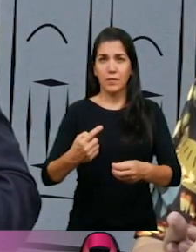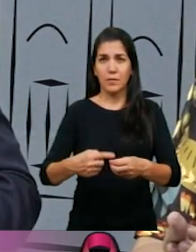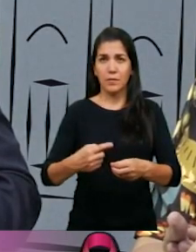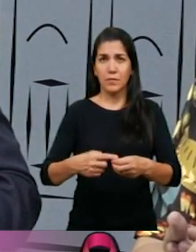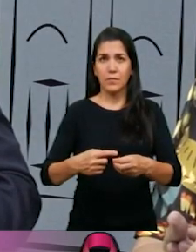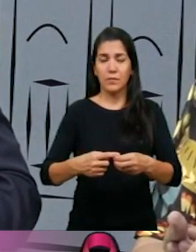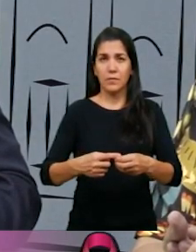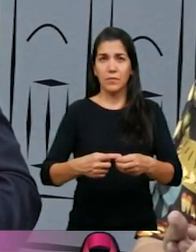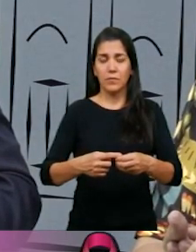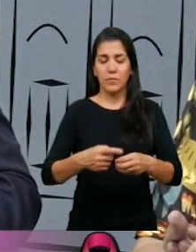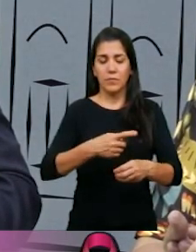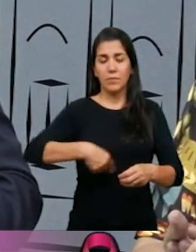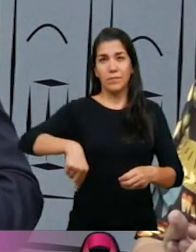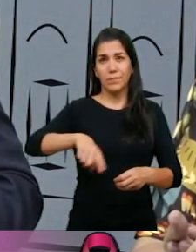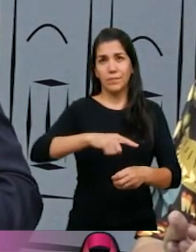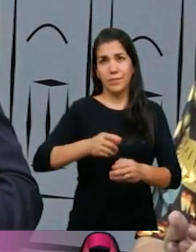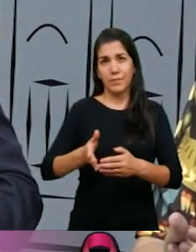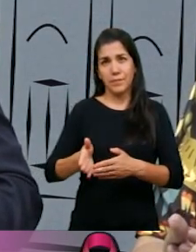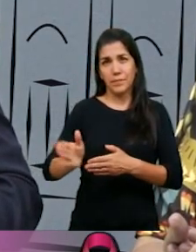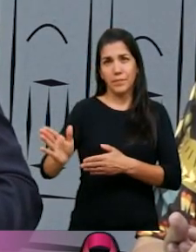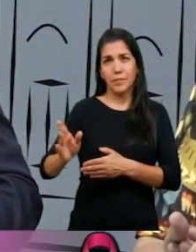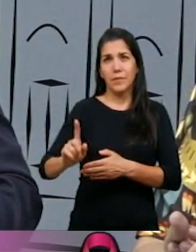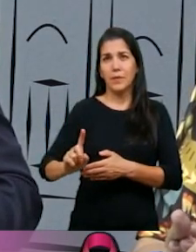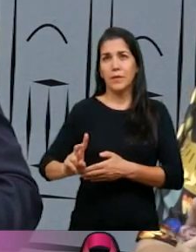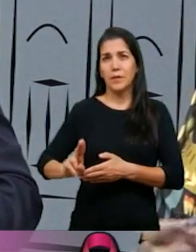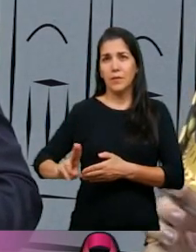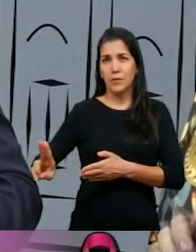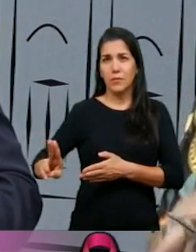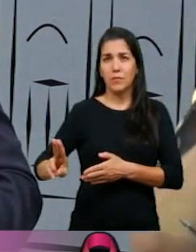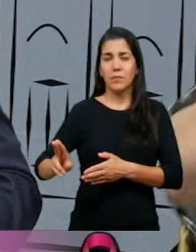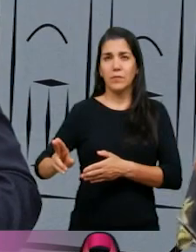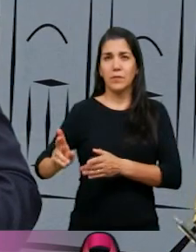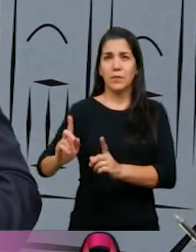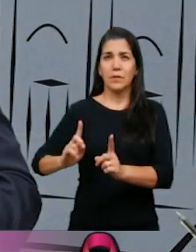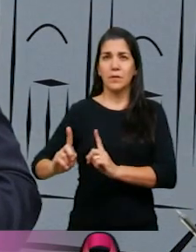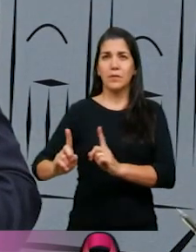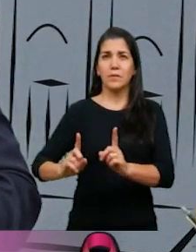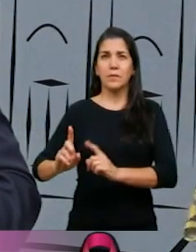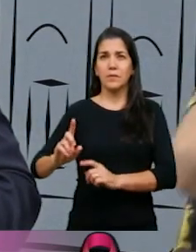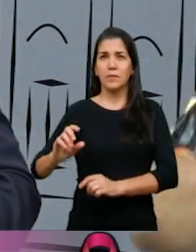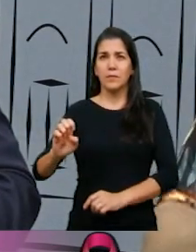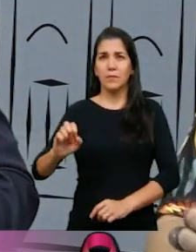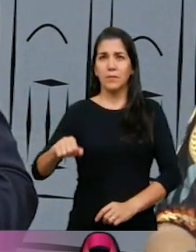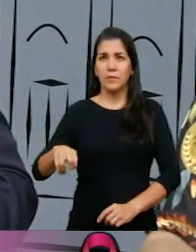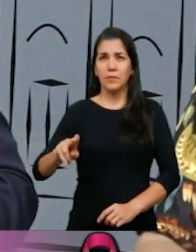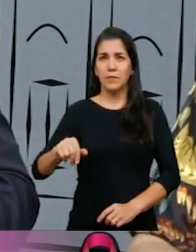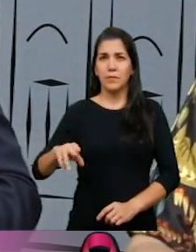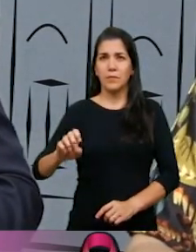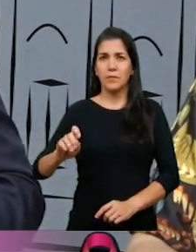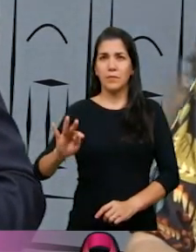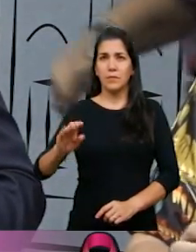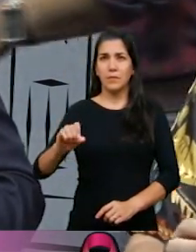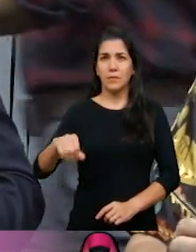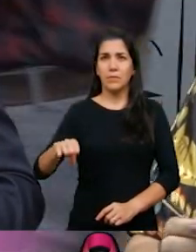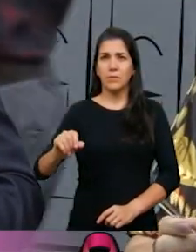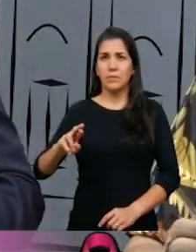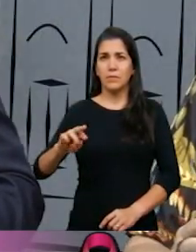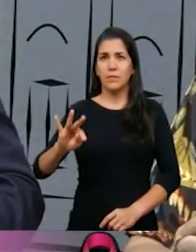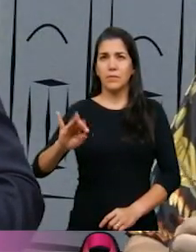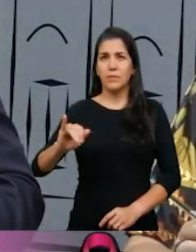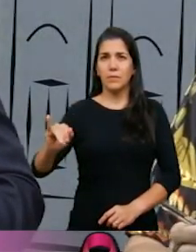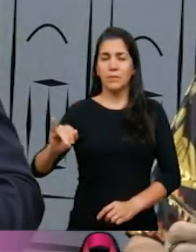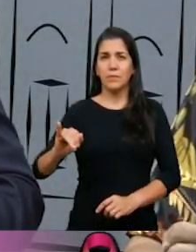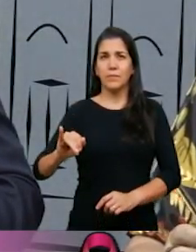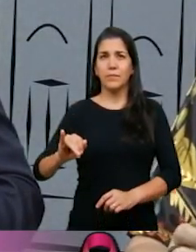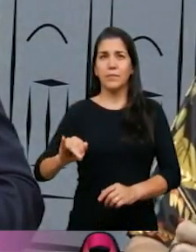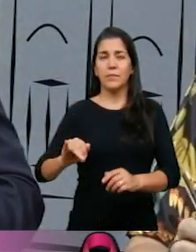da rotatória Nelson dos Santos, fica denominado Avenida Ernesto Moretti. Artigo 2º. Esta lei entra em